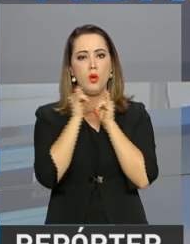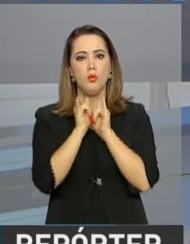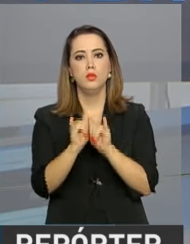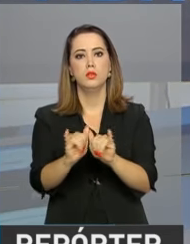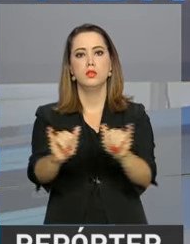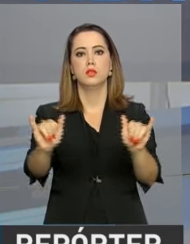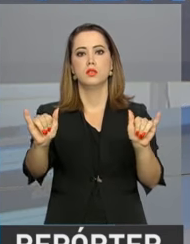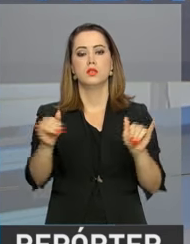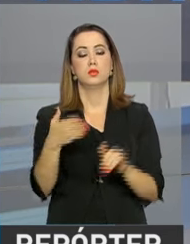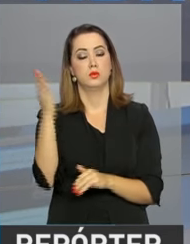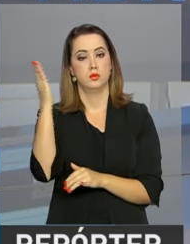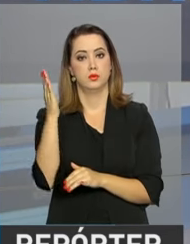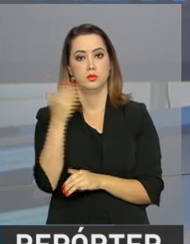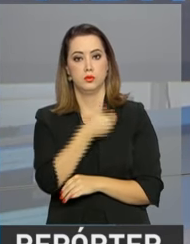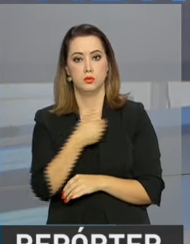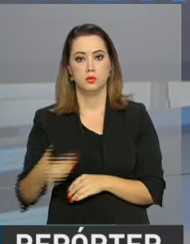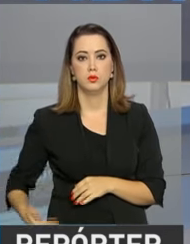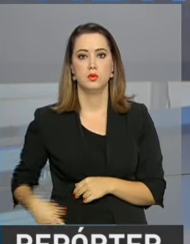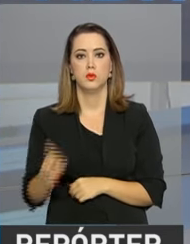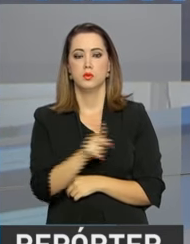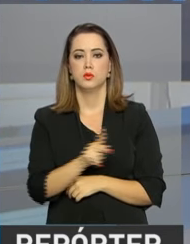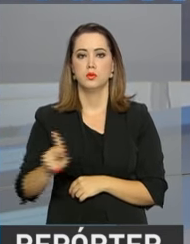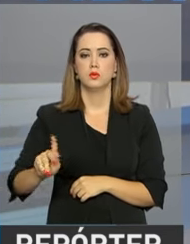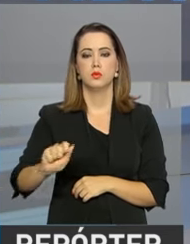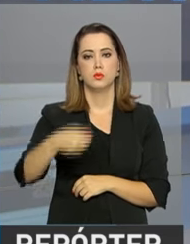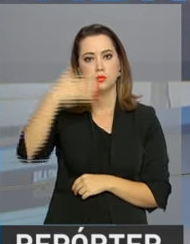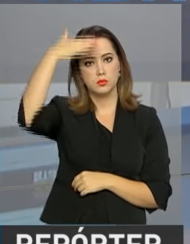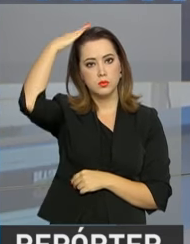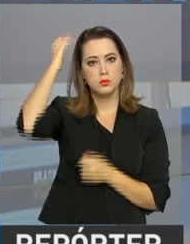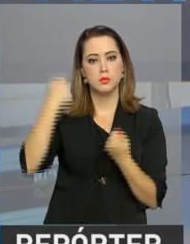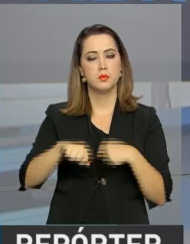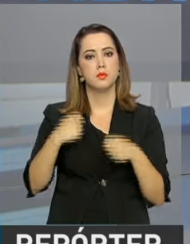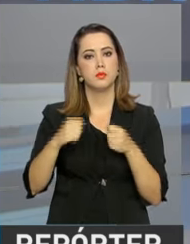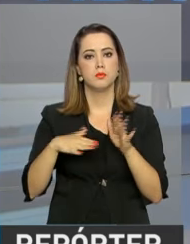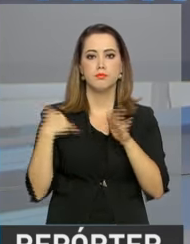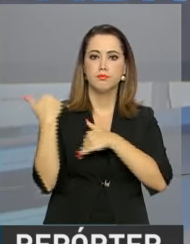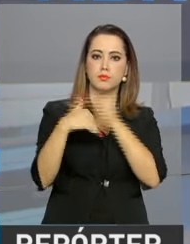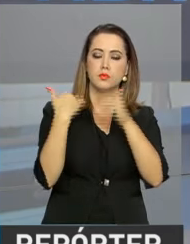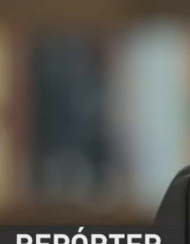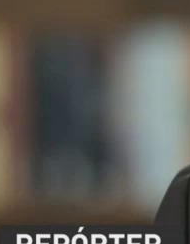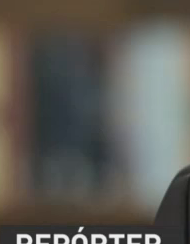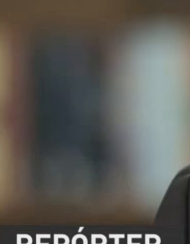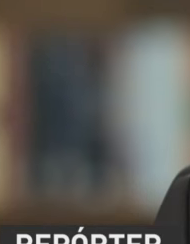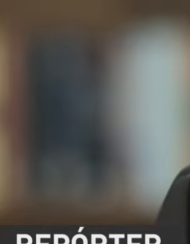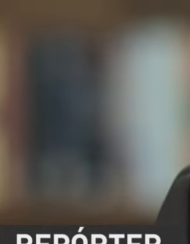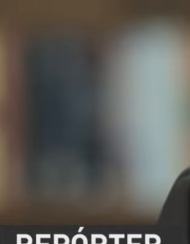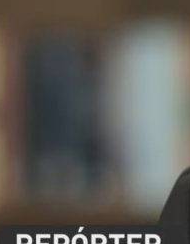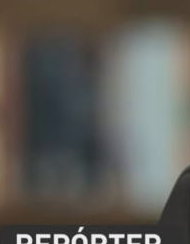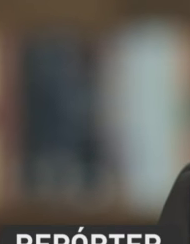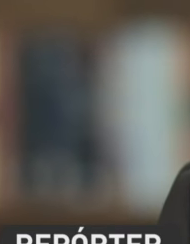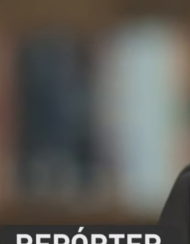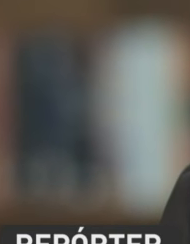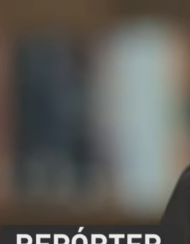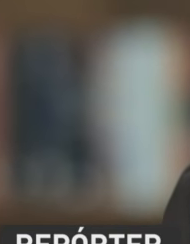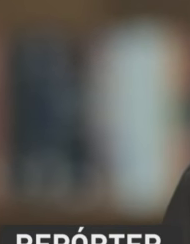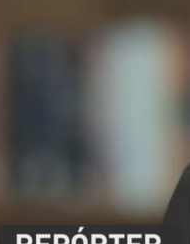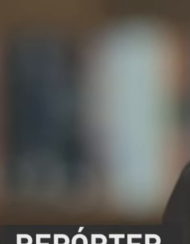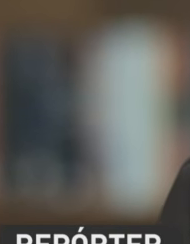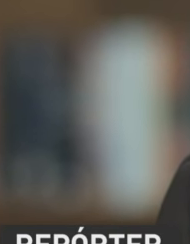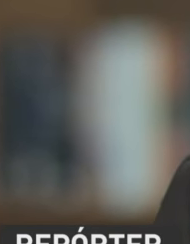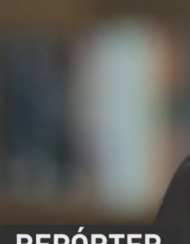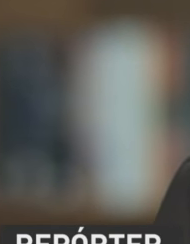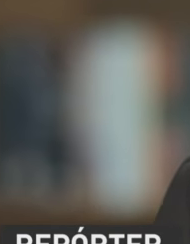à nação o presidente Michel Temer disse que o país precisa gerar empregos nossa